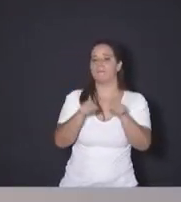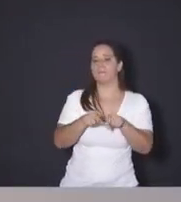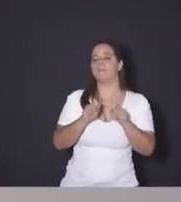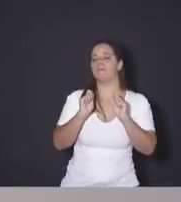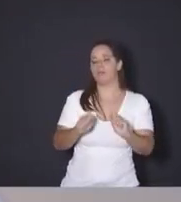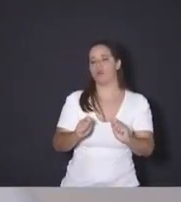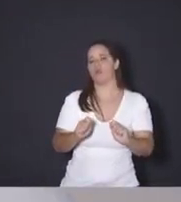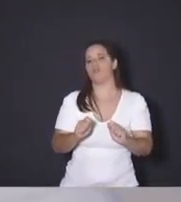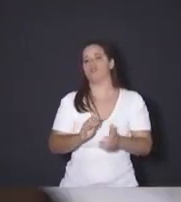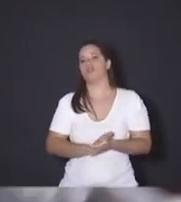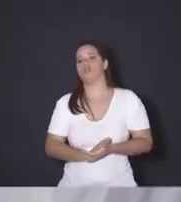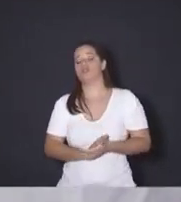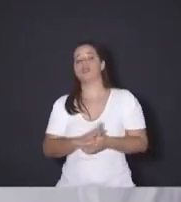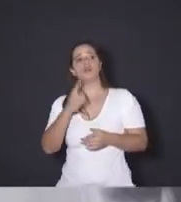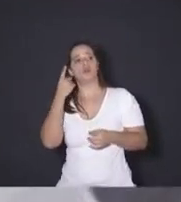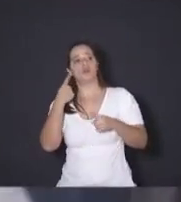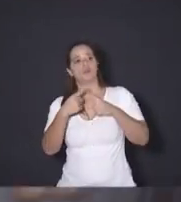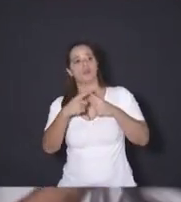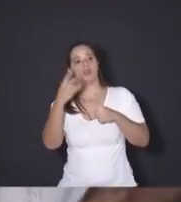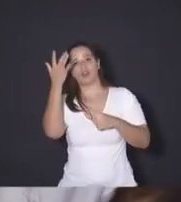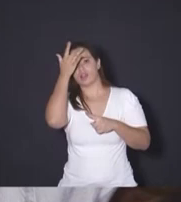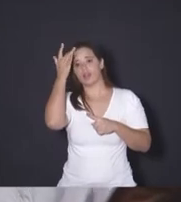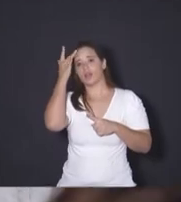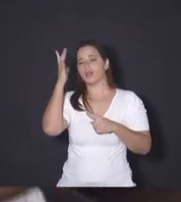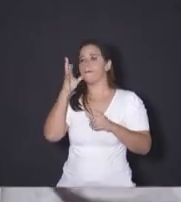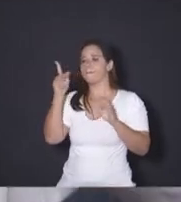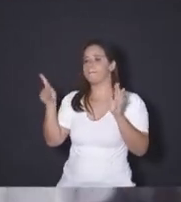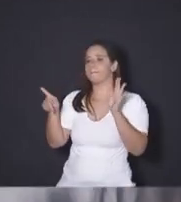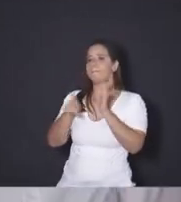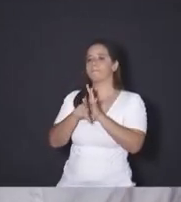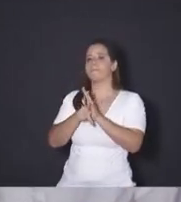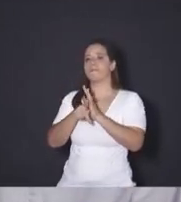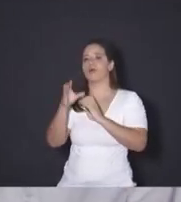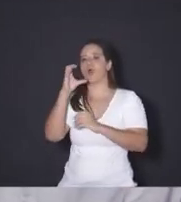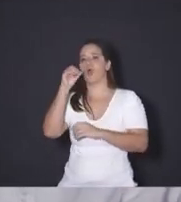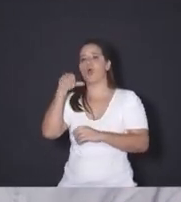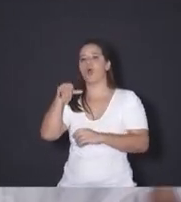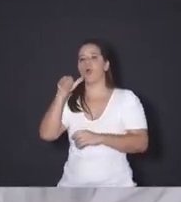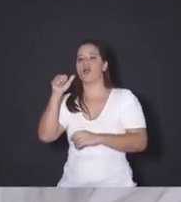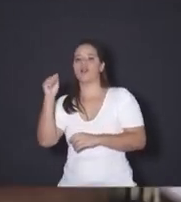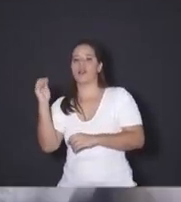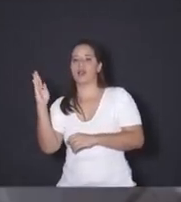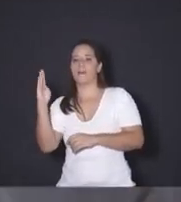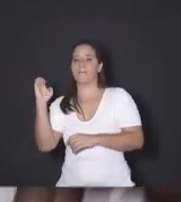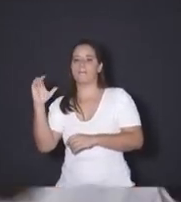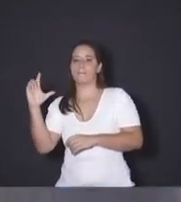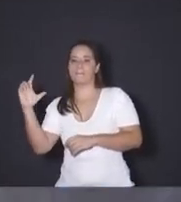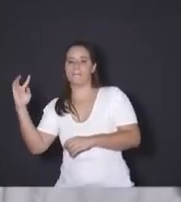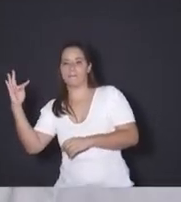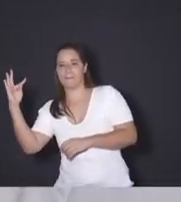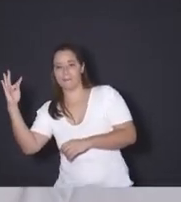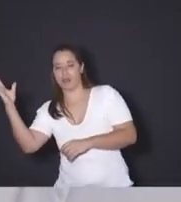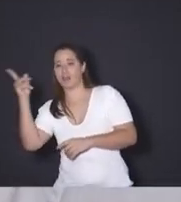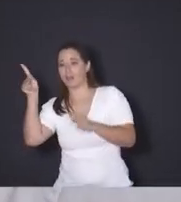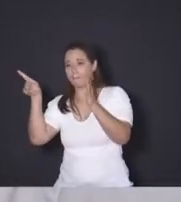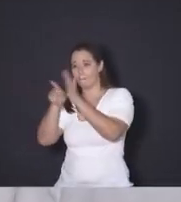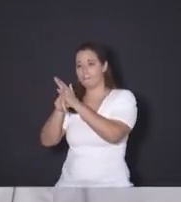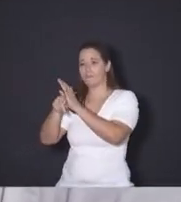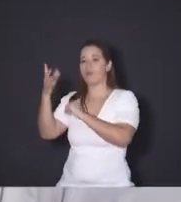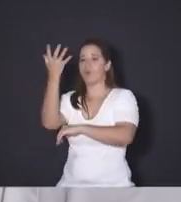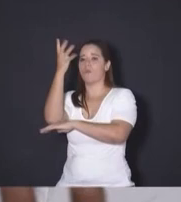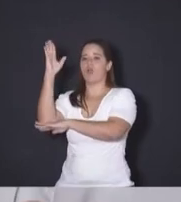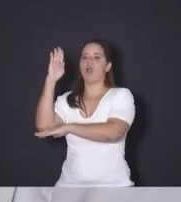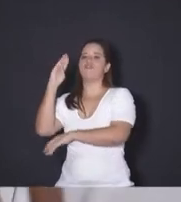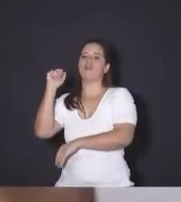povo de santo andré porque aquilo ali é um lugar consagrado à oia balé né que a senhora do bambuzal